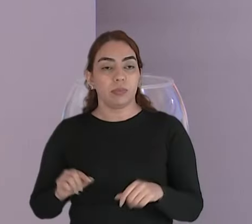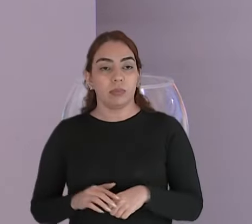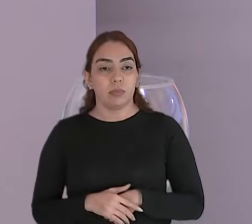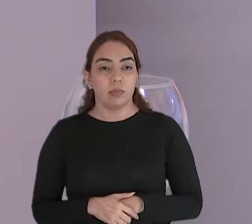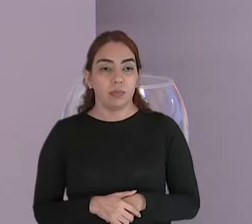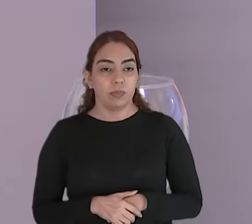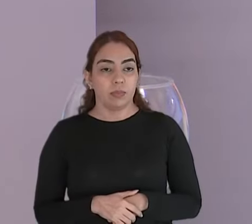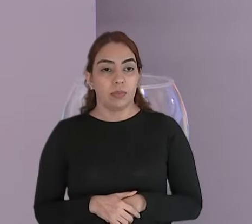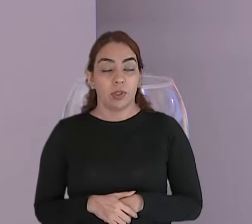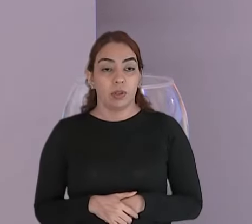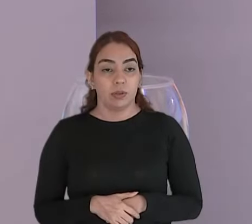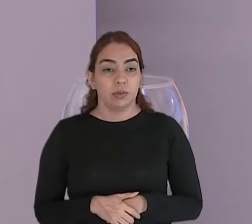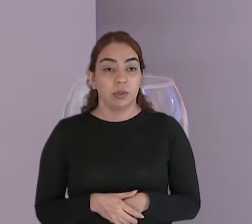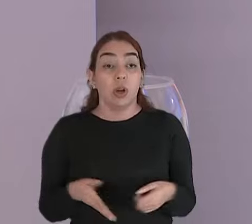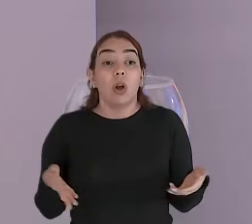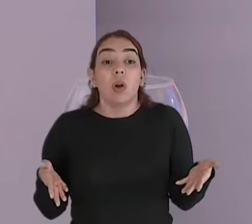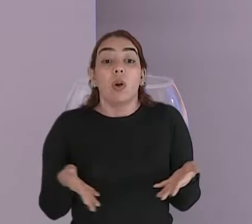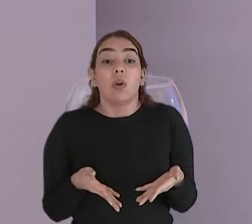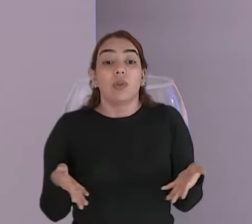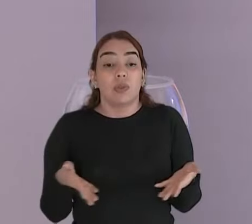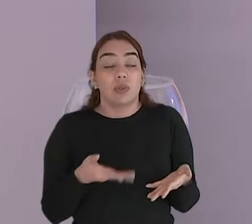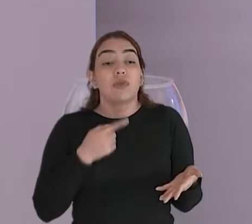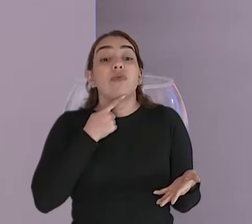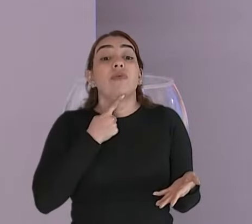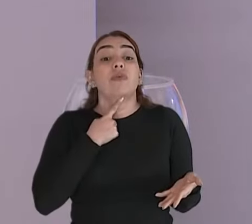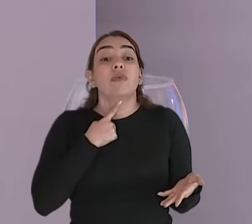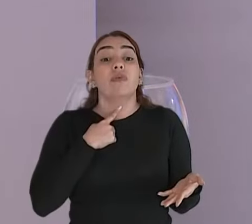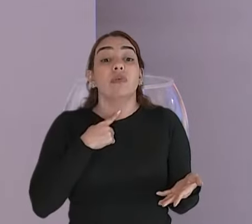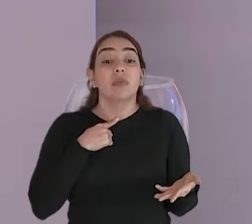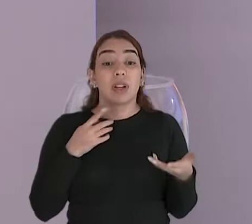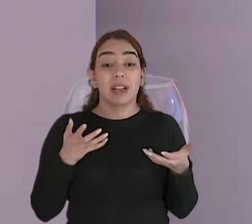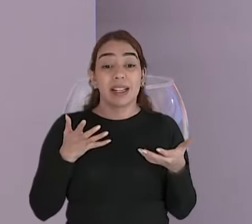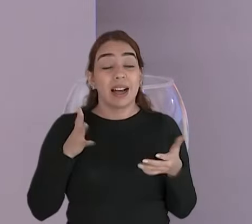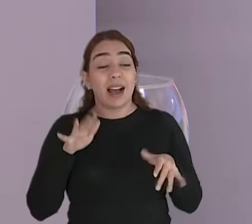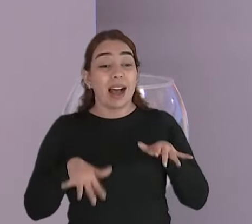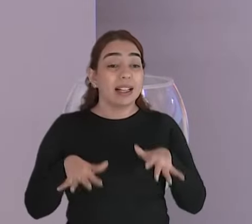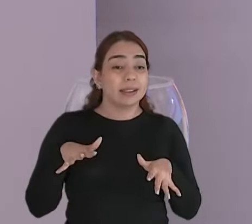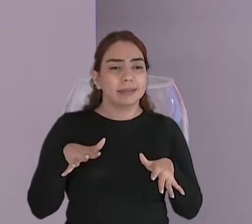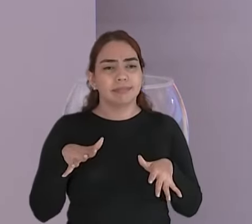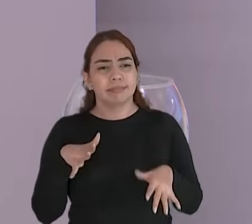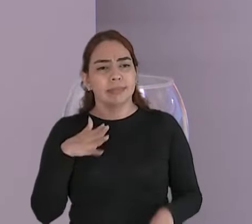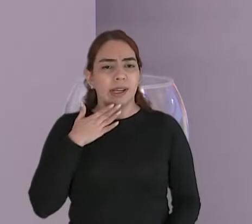Existe uma vontade de, tipo assim, eu posso não saber o que eu estou fazendo direito,